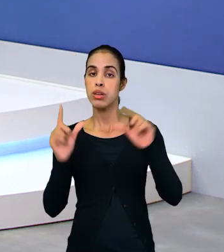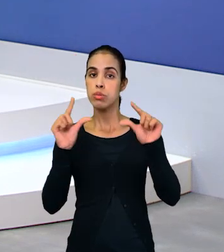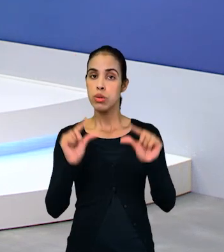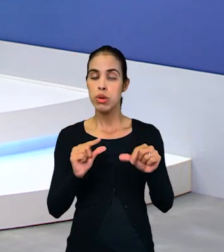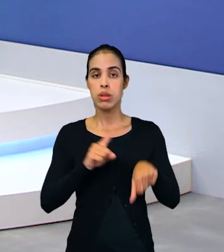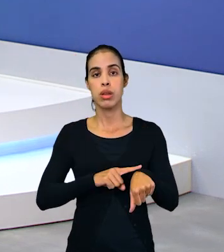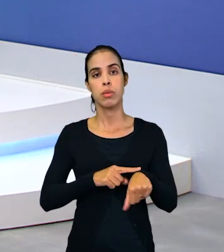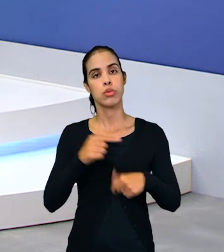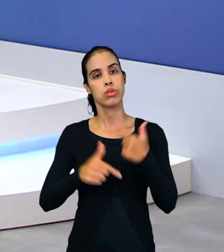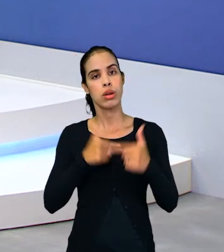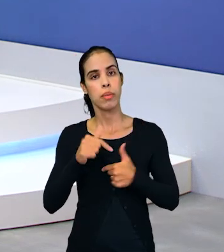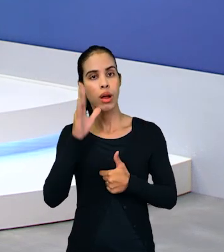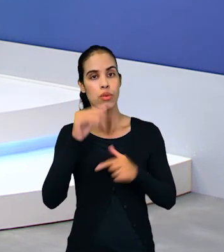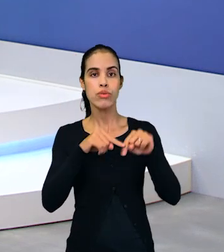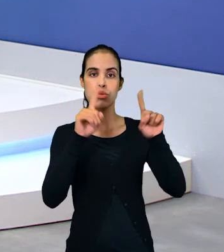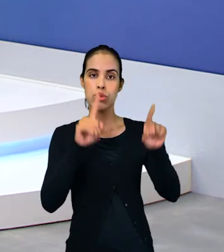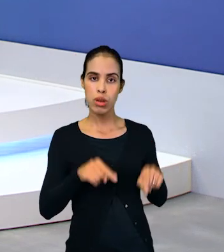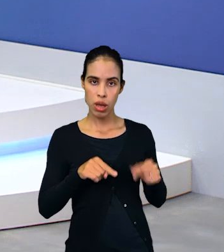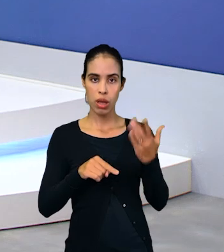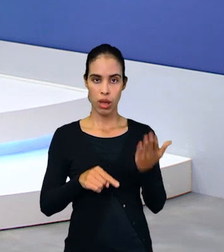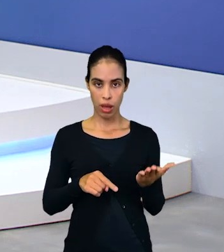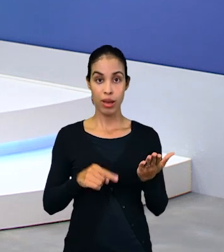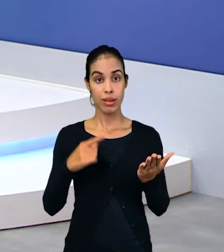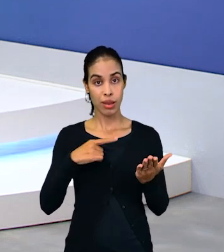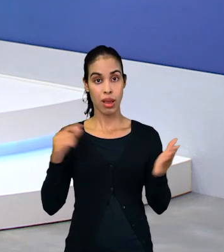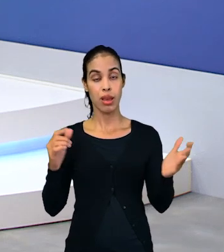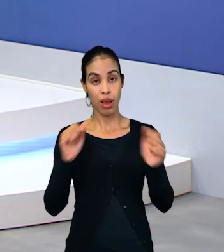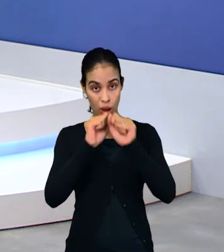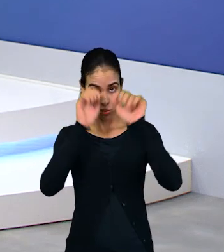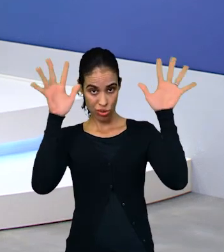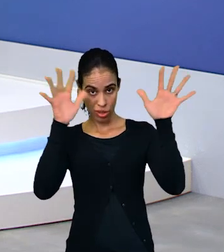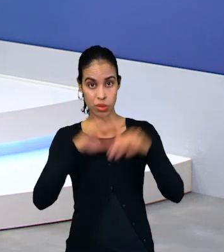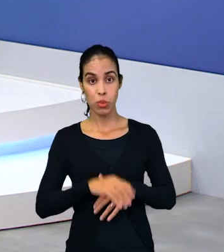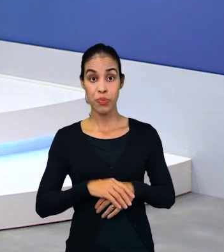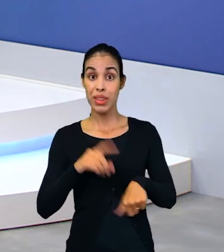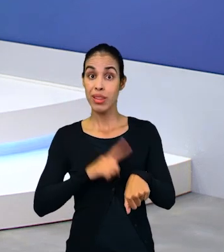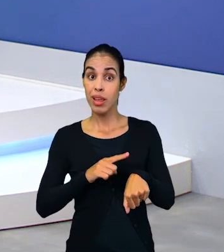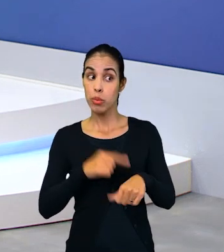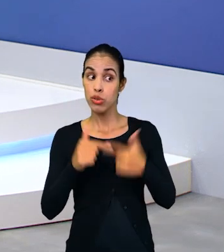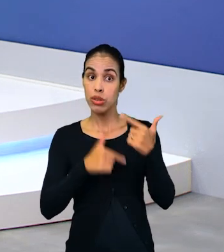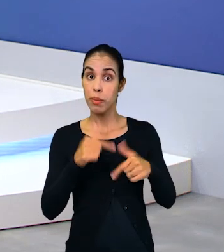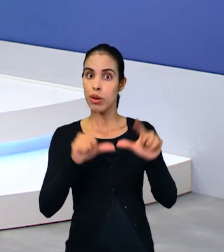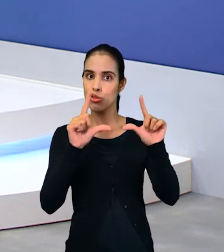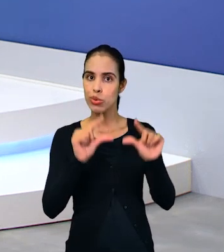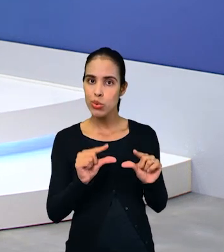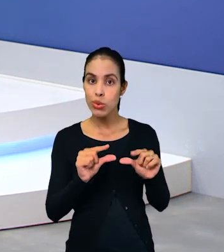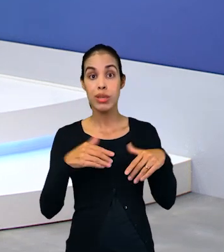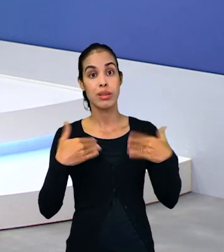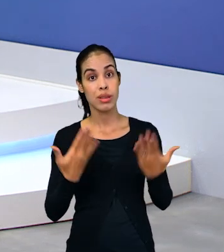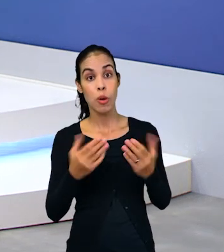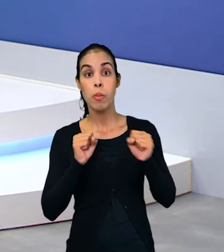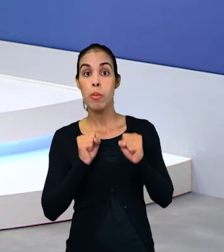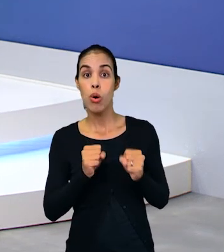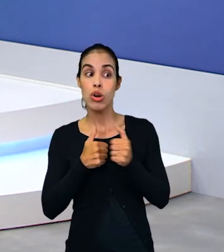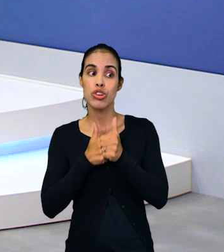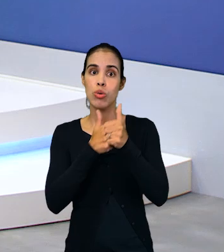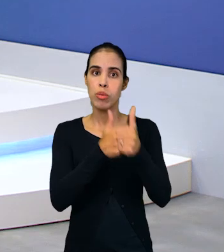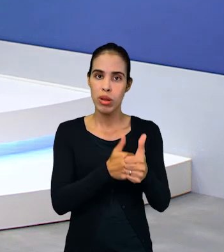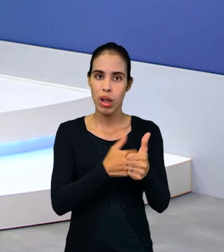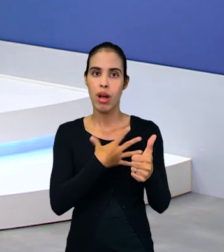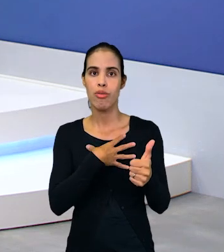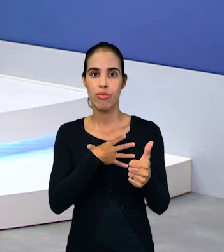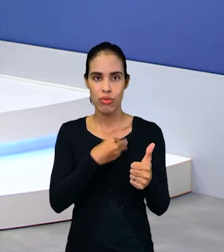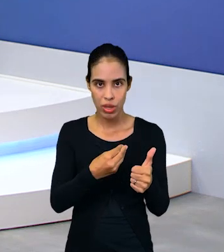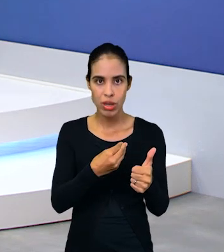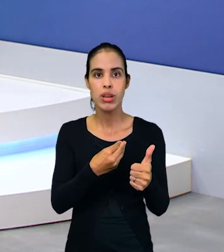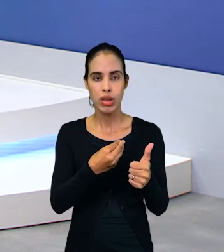pela metade a jornada de trabalho de uma empregada pública que tem um filho com autismo. Com a diminuição da carga horária, ela vai poder acompanhar a